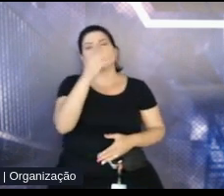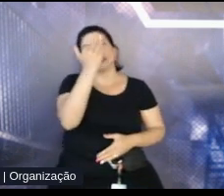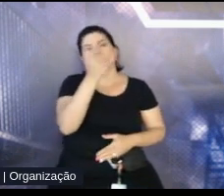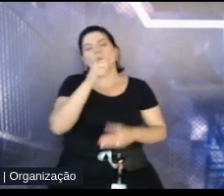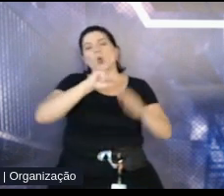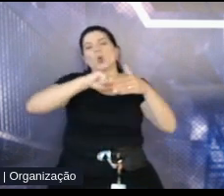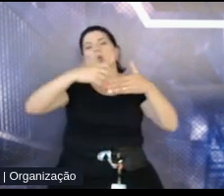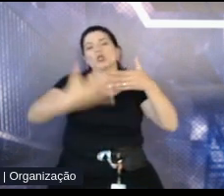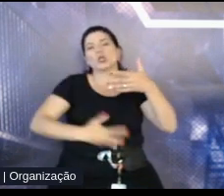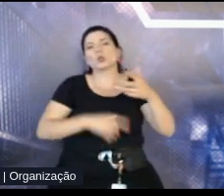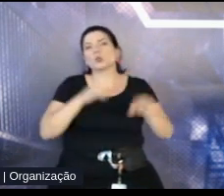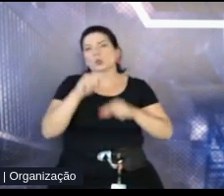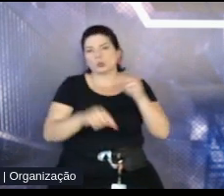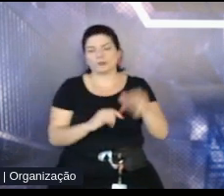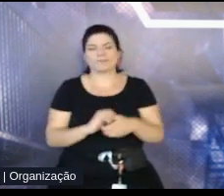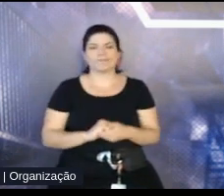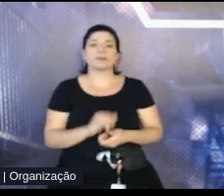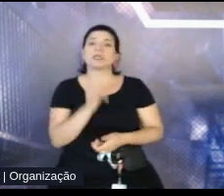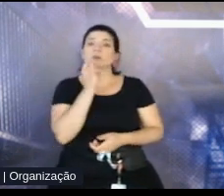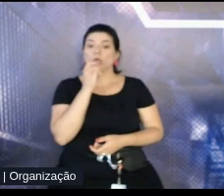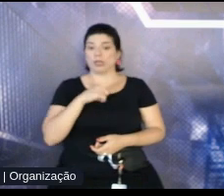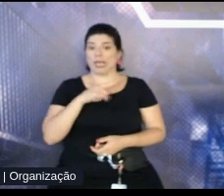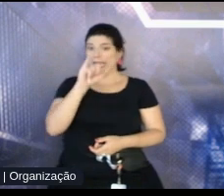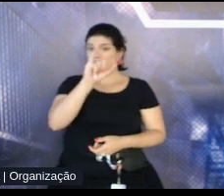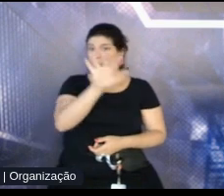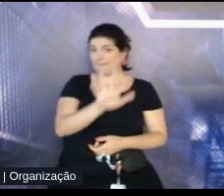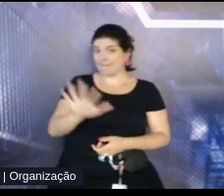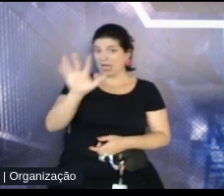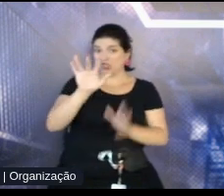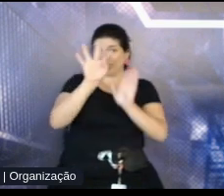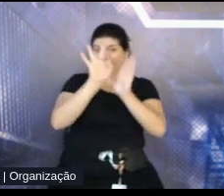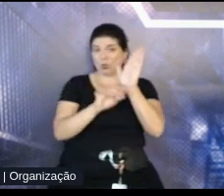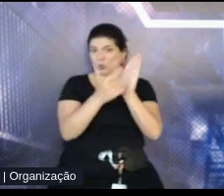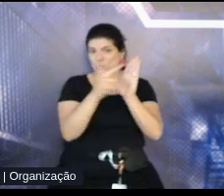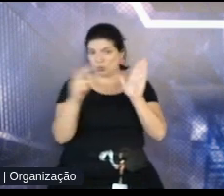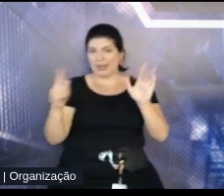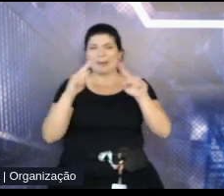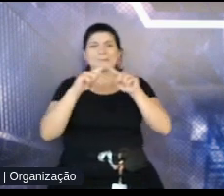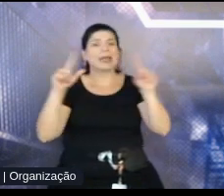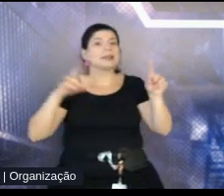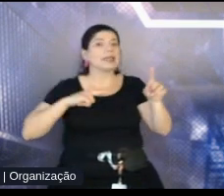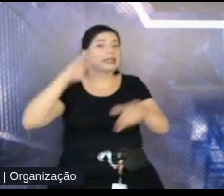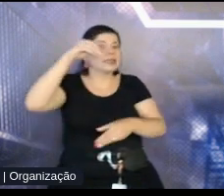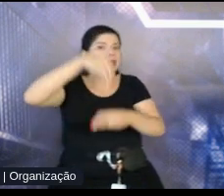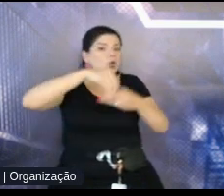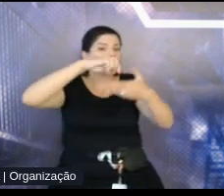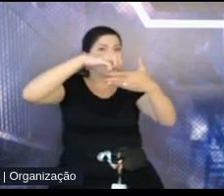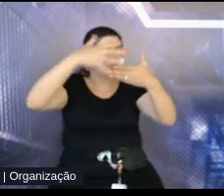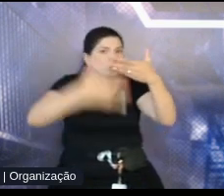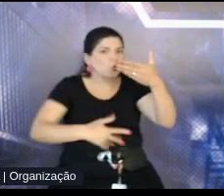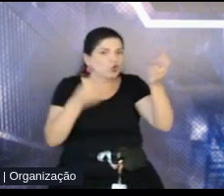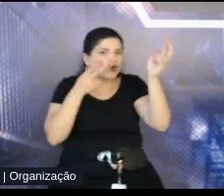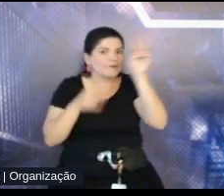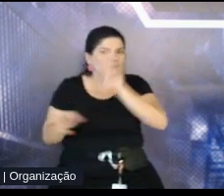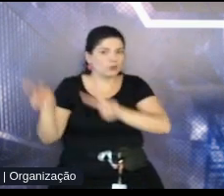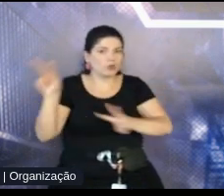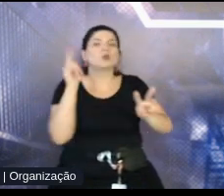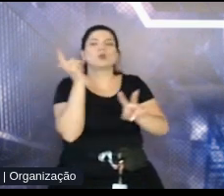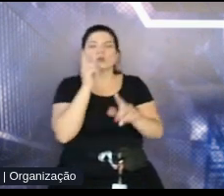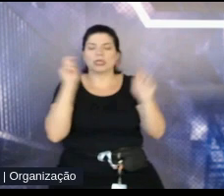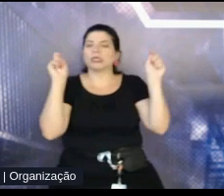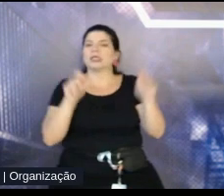né? Se eu tenho uma imagem que essa imagem não tem texto, mas ela tem conteúdo visual ali, eu posso estar